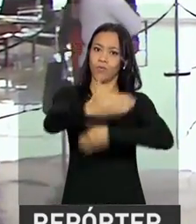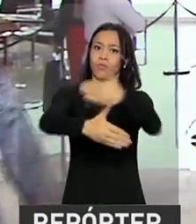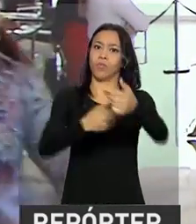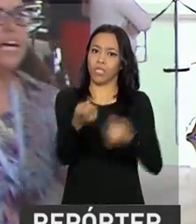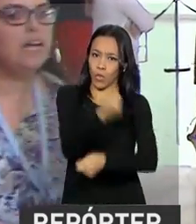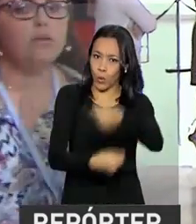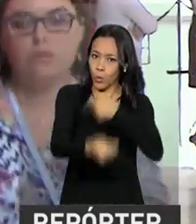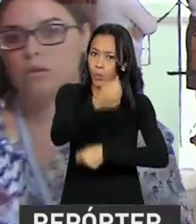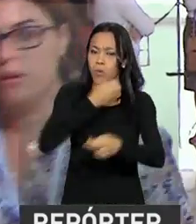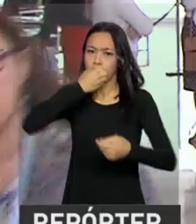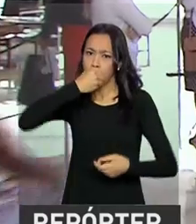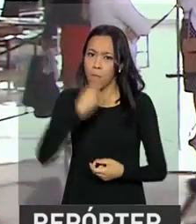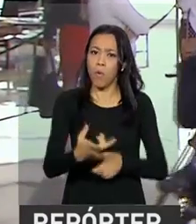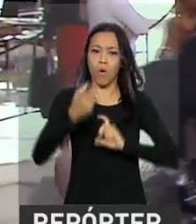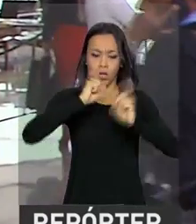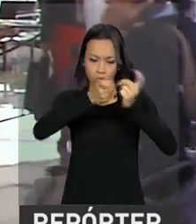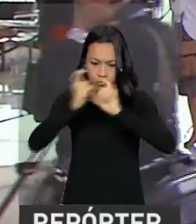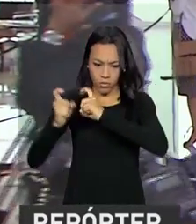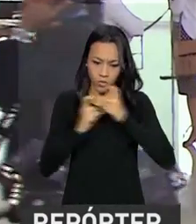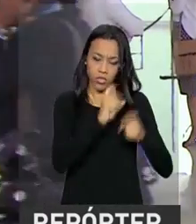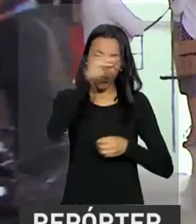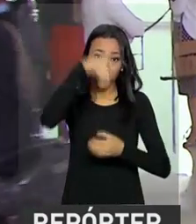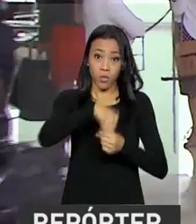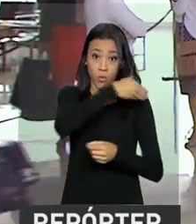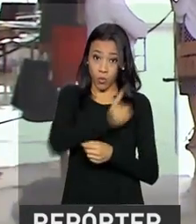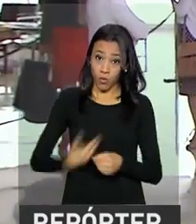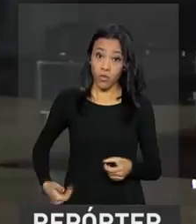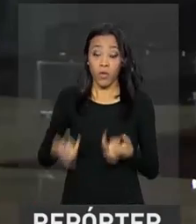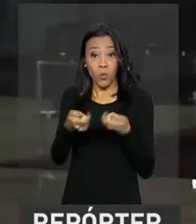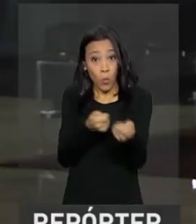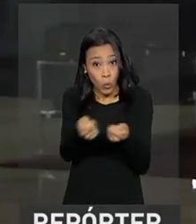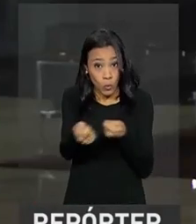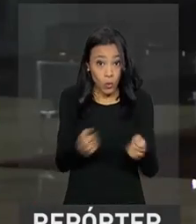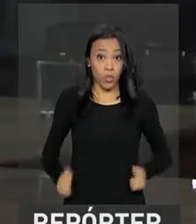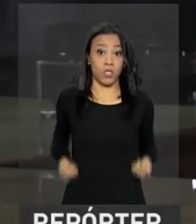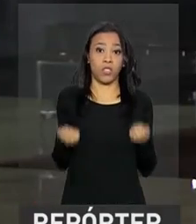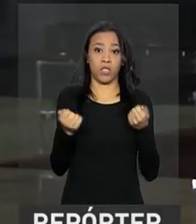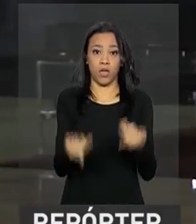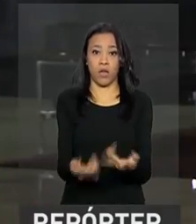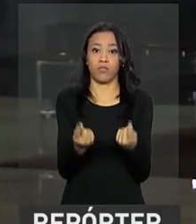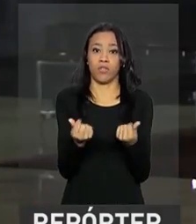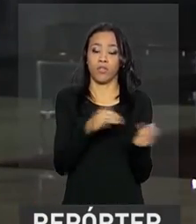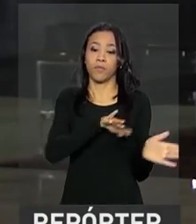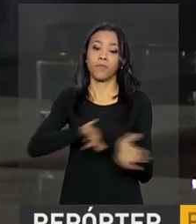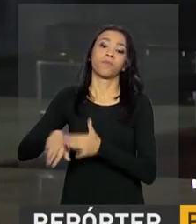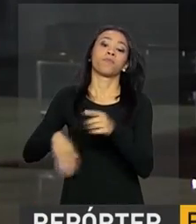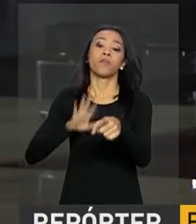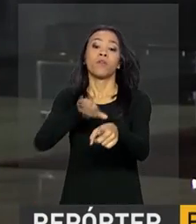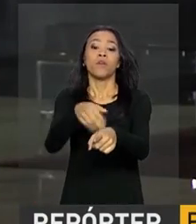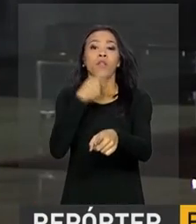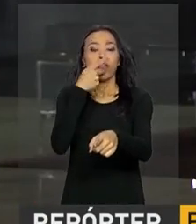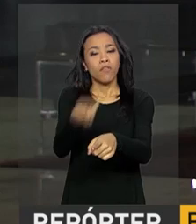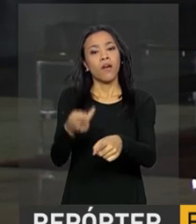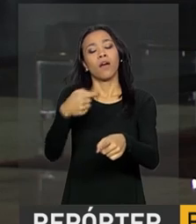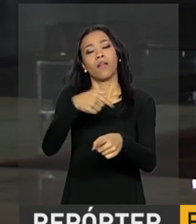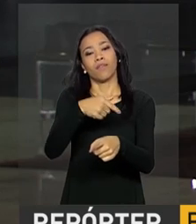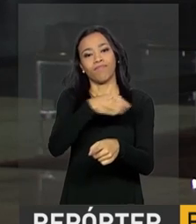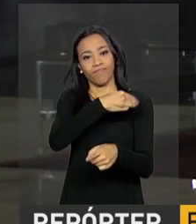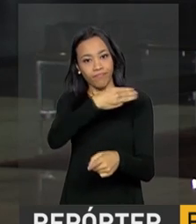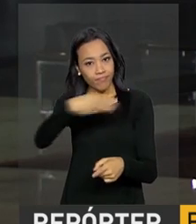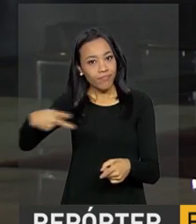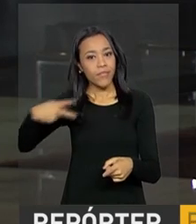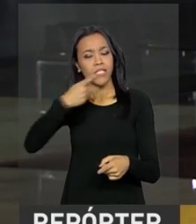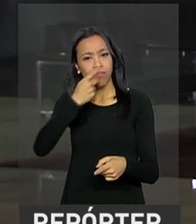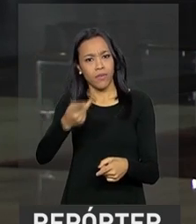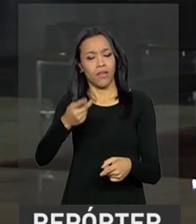uma boa Gestão Pública de controle de gastos públicos ao falar para os empresários Michel Temer disse que a confiança deles no